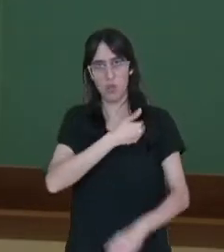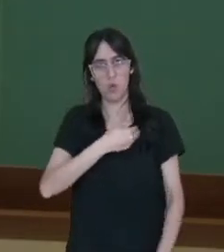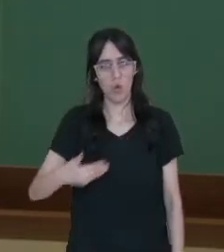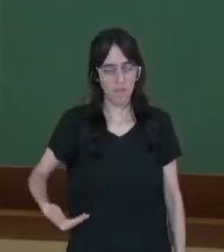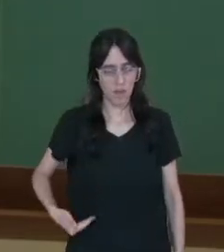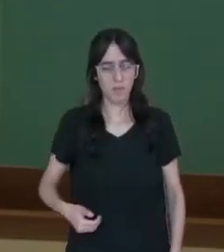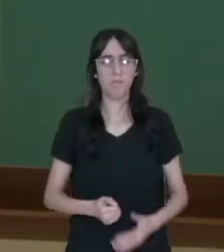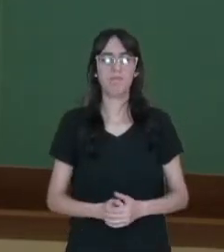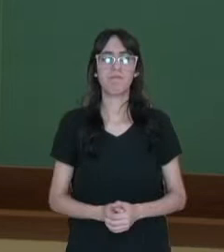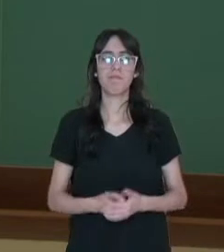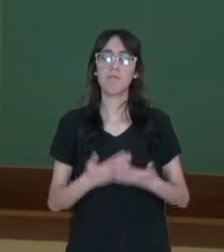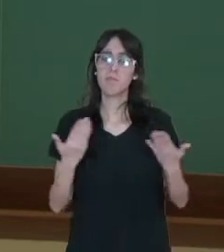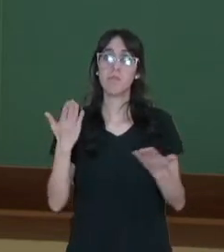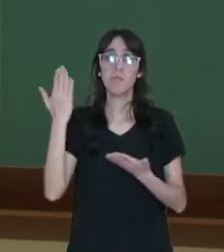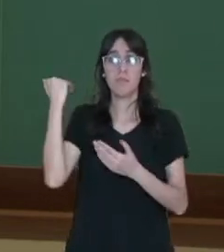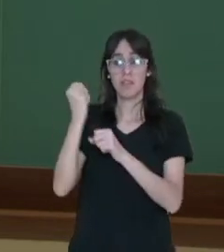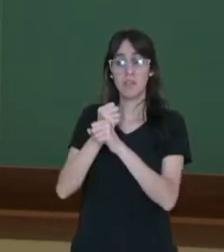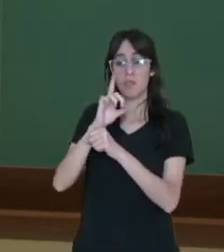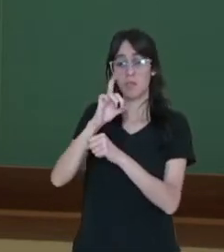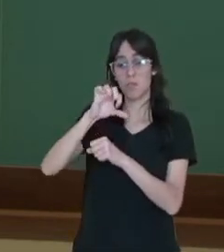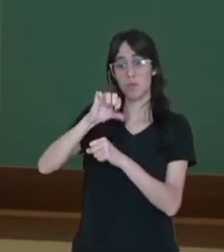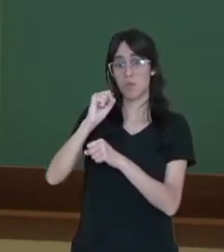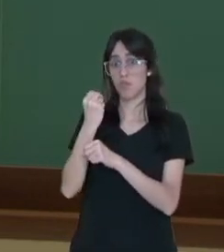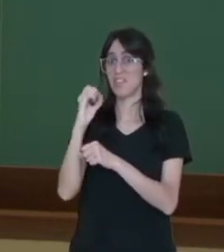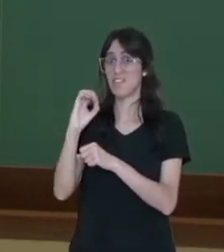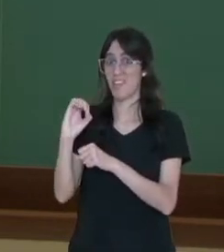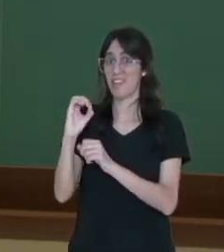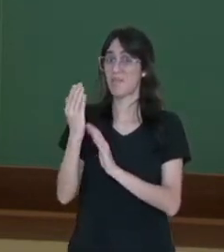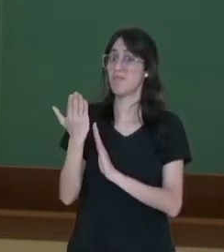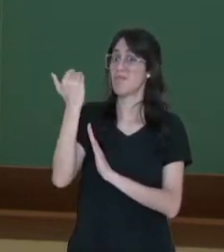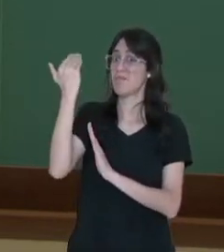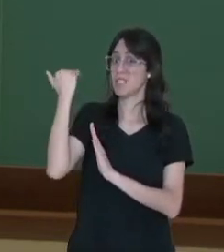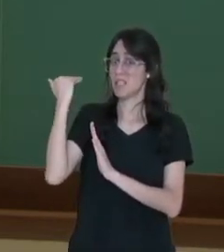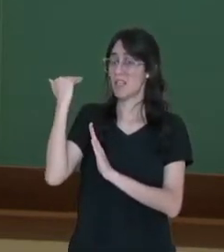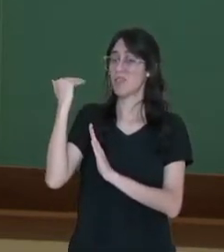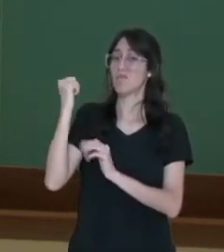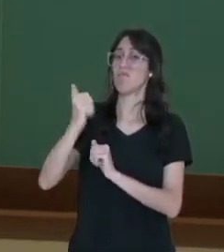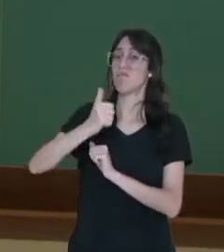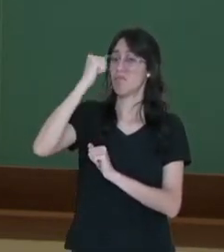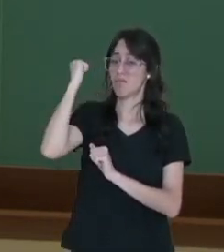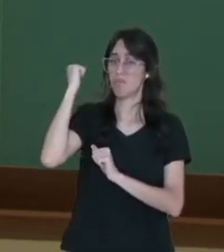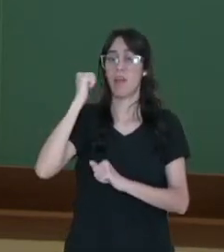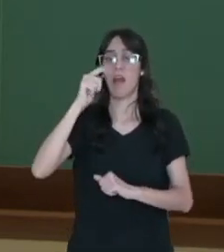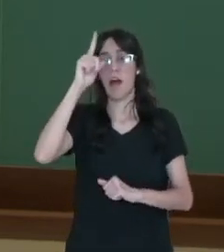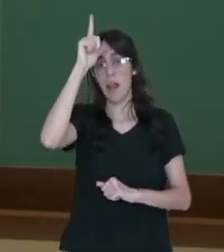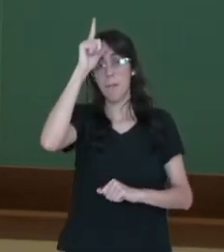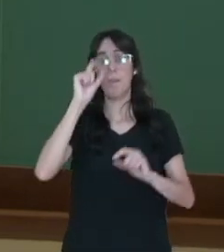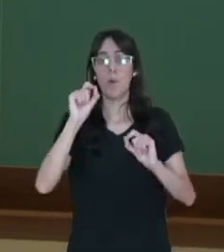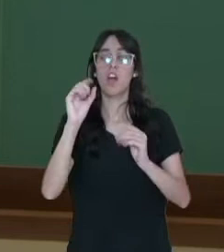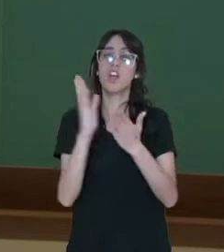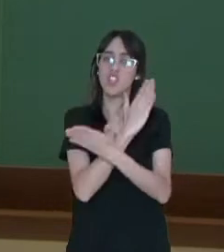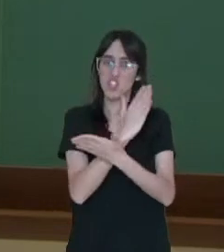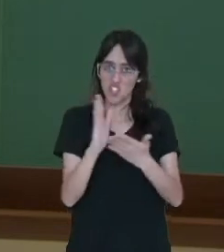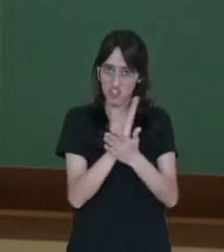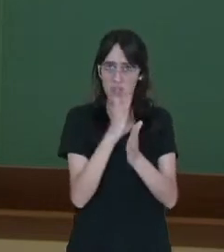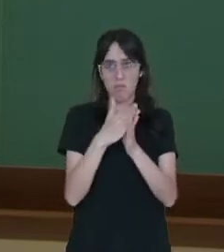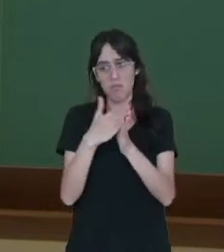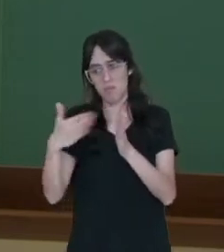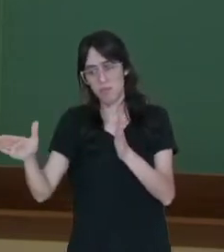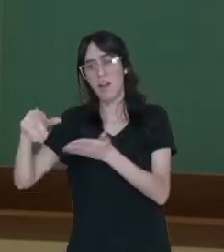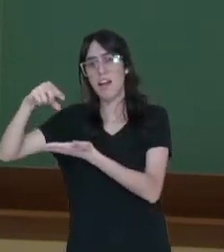Alemanha nos anos 80, 1980, naquela década? A Alemanha estava dividida entre